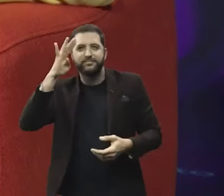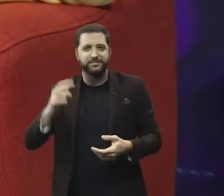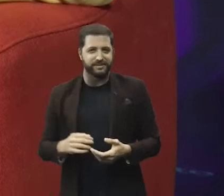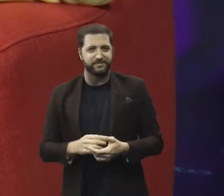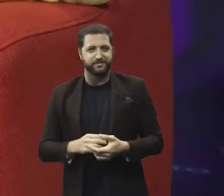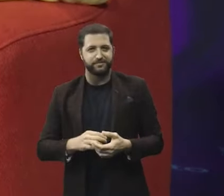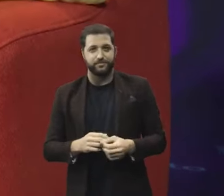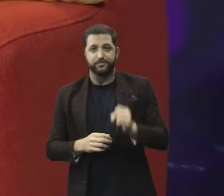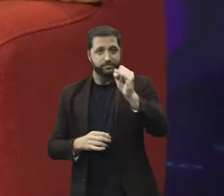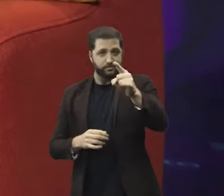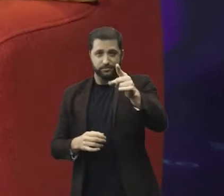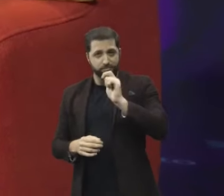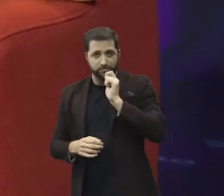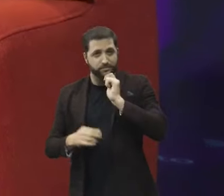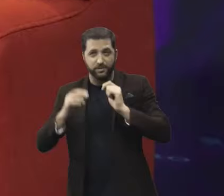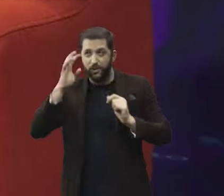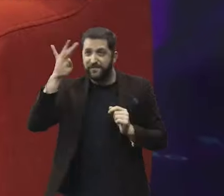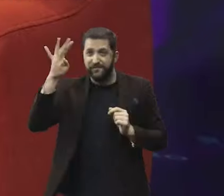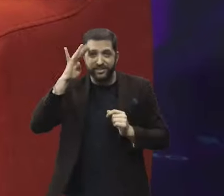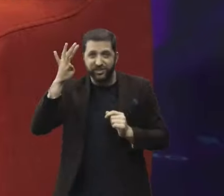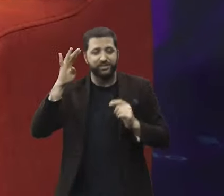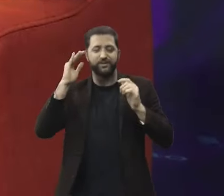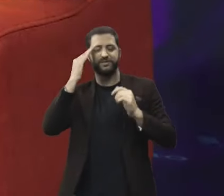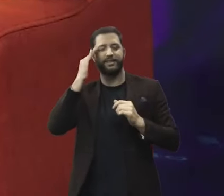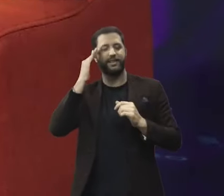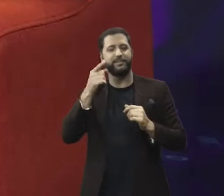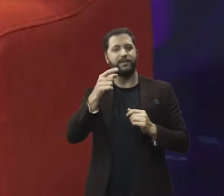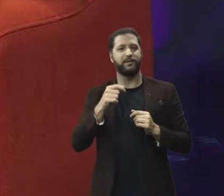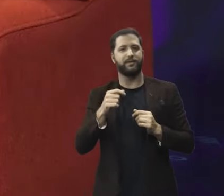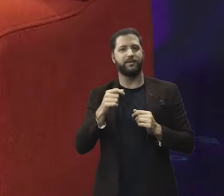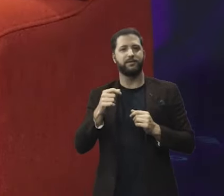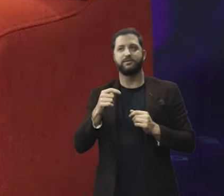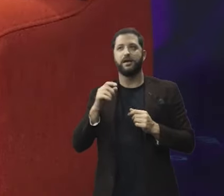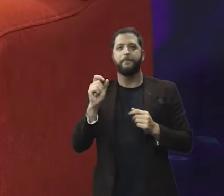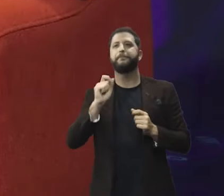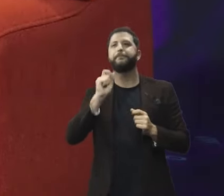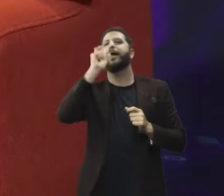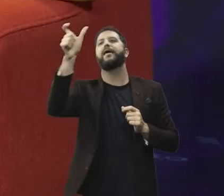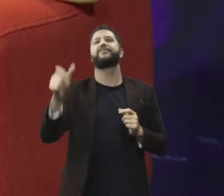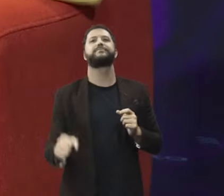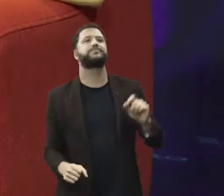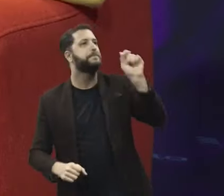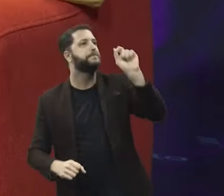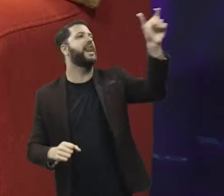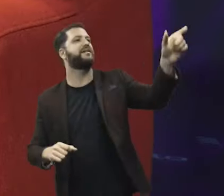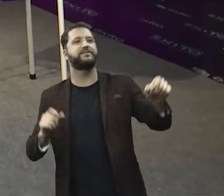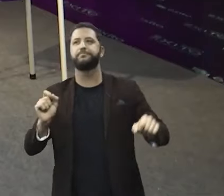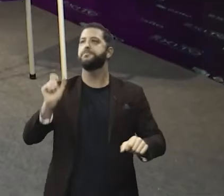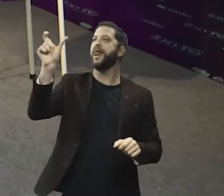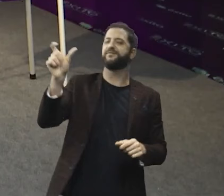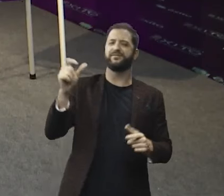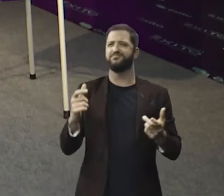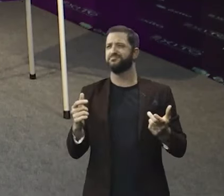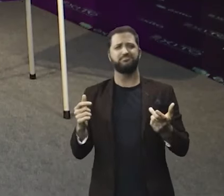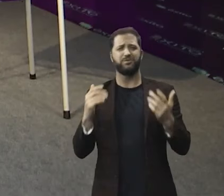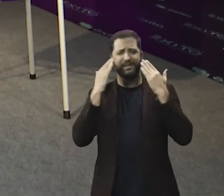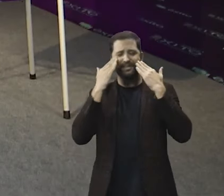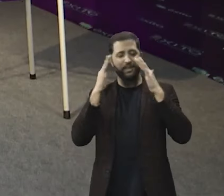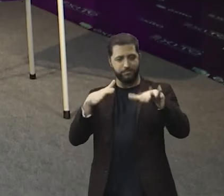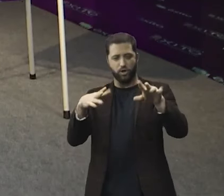reflete sobre algo você não consegue entender você vai ver palavras jogadas na internet e não vai compreender Então vem junto comigo aqui ó